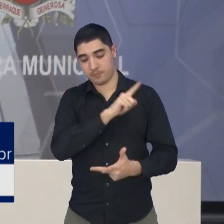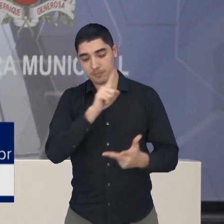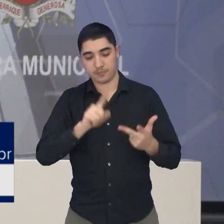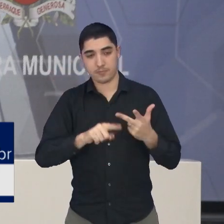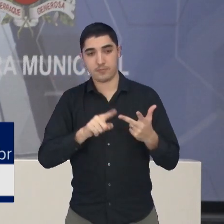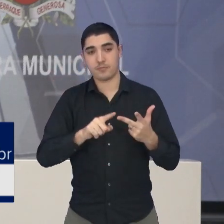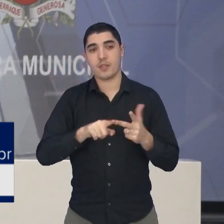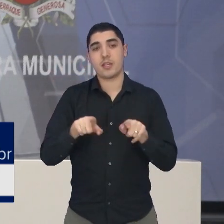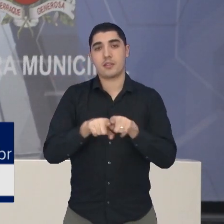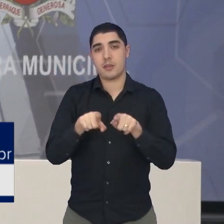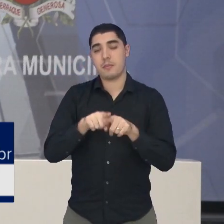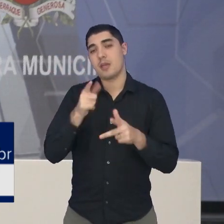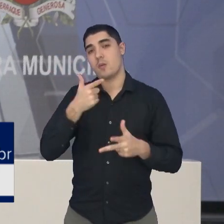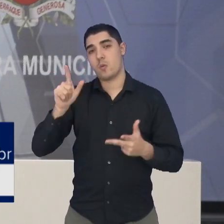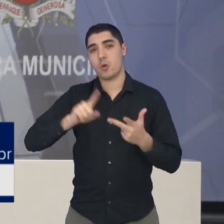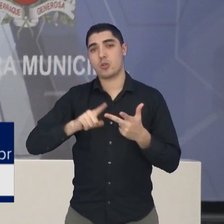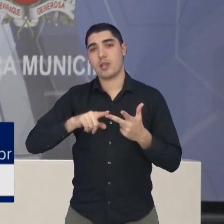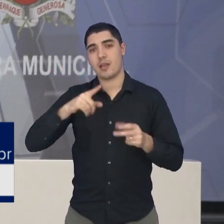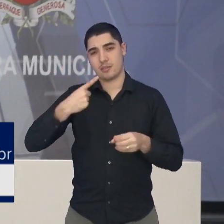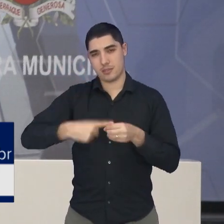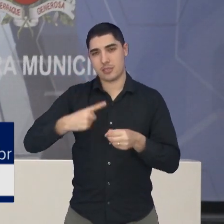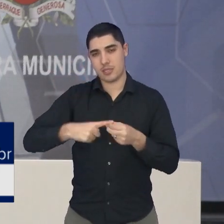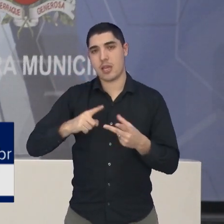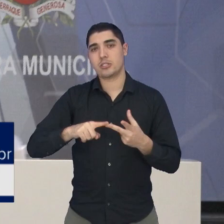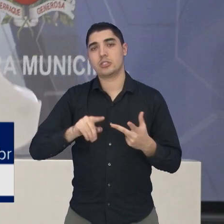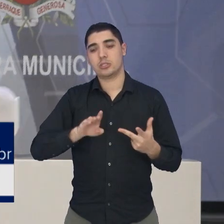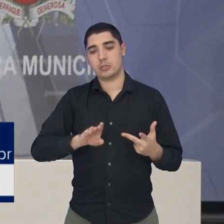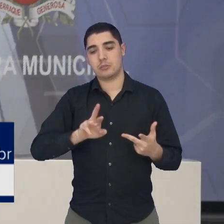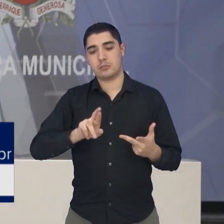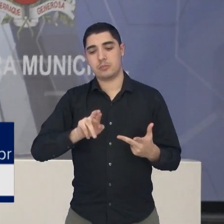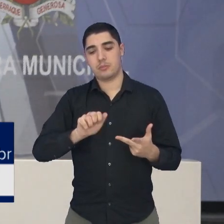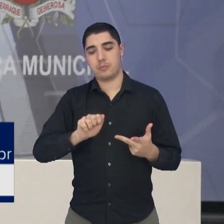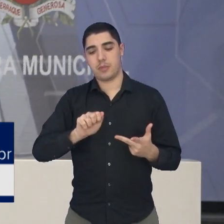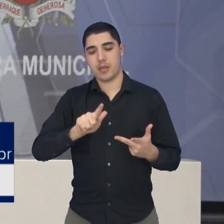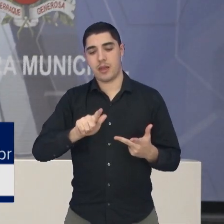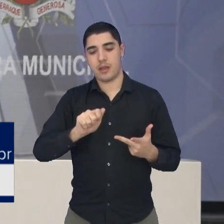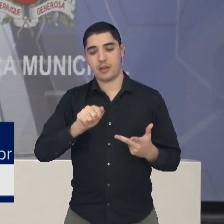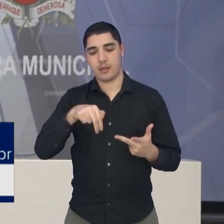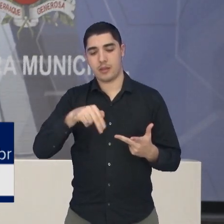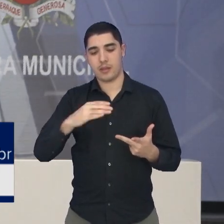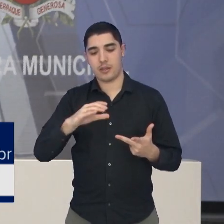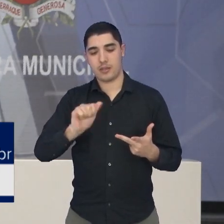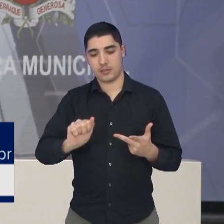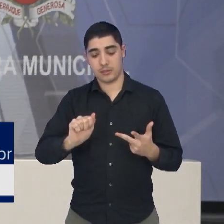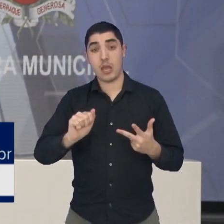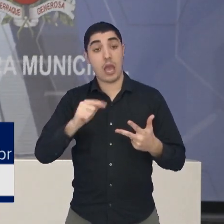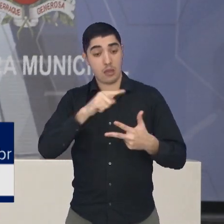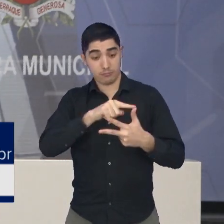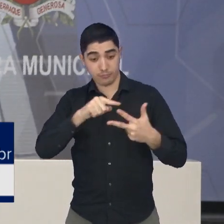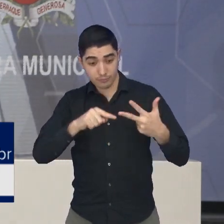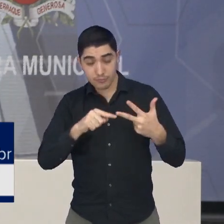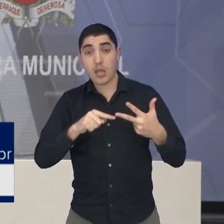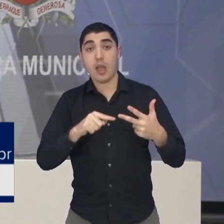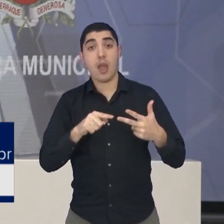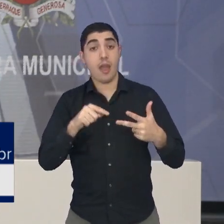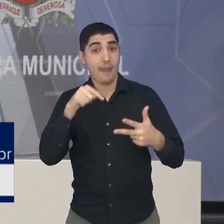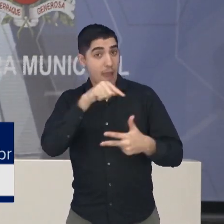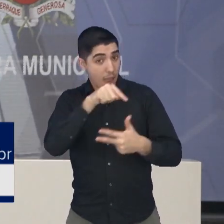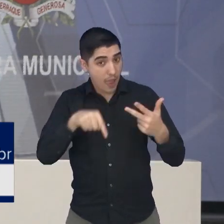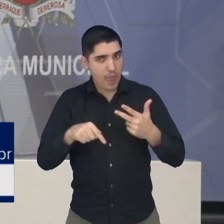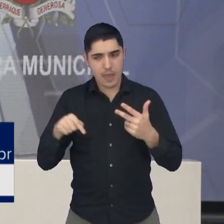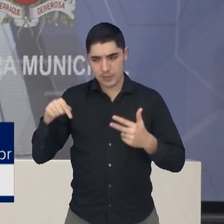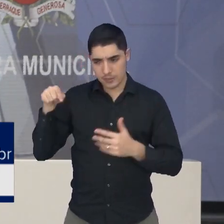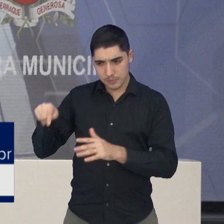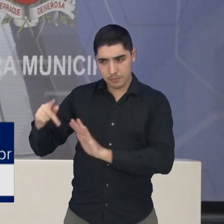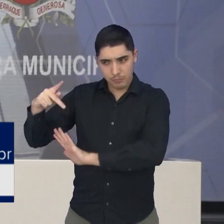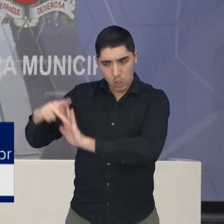Paulista, também recebeu essa ação de inconstitucionalidade. Um projeto bem semelhante a esse, com erros grotescos semelhantes